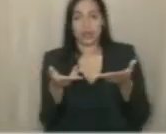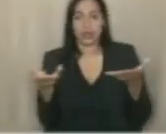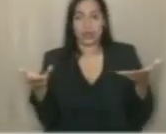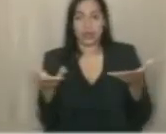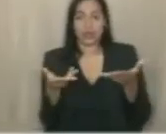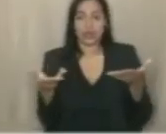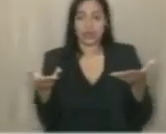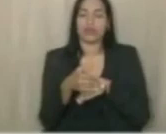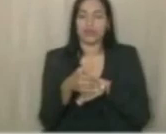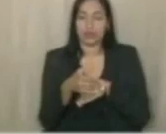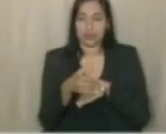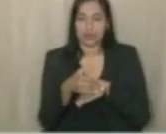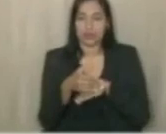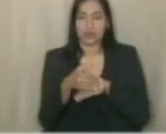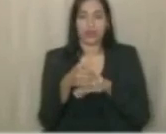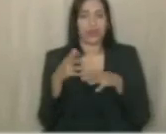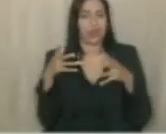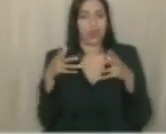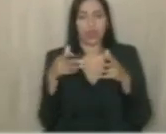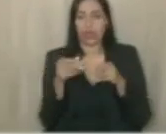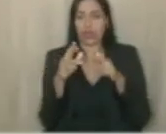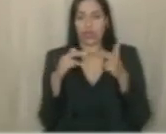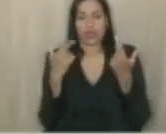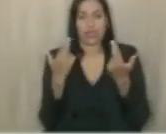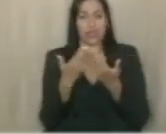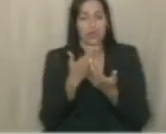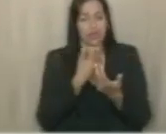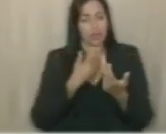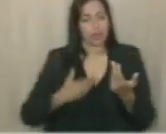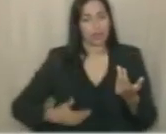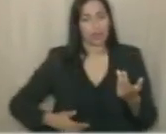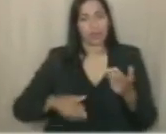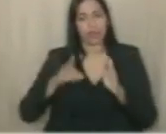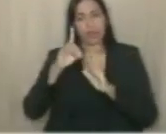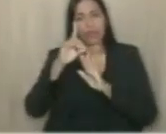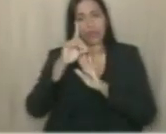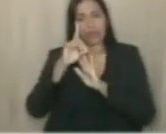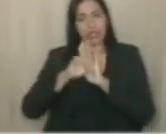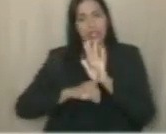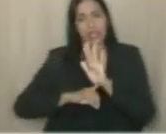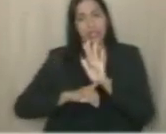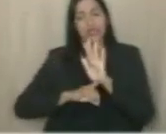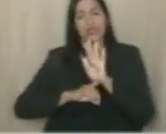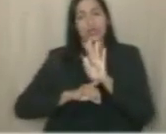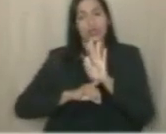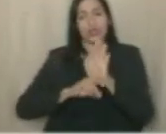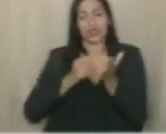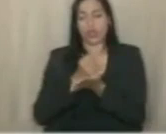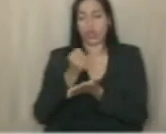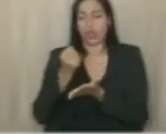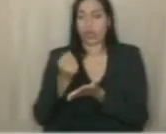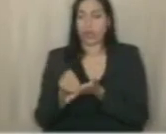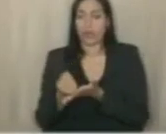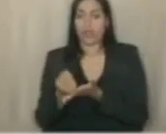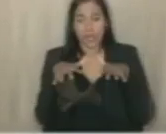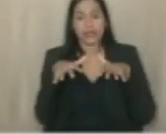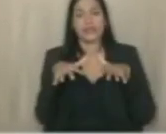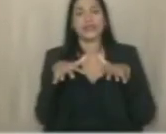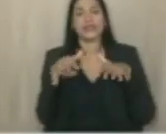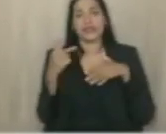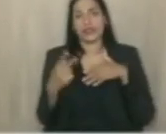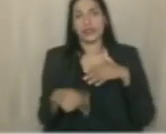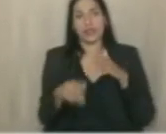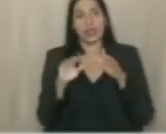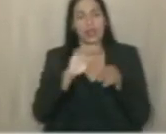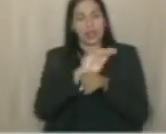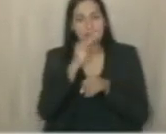pela participação de todos na audiência pública sobre o direito de título de propriedade para os moradores da comunidade do Pina. Houve